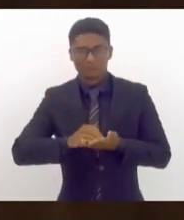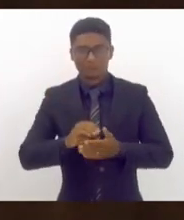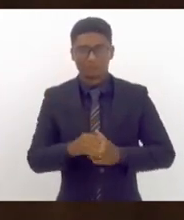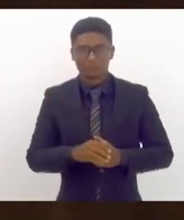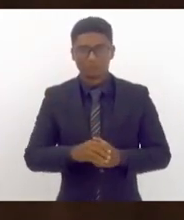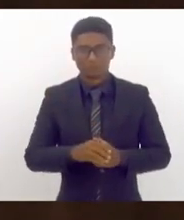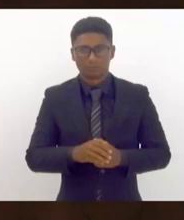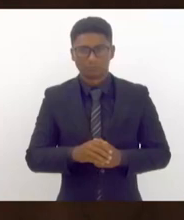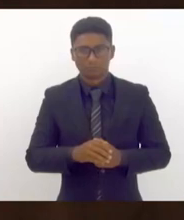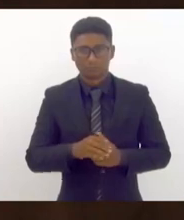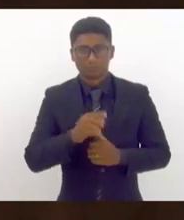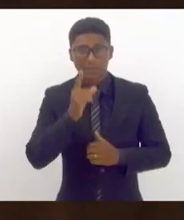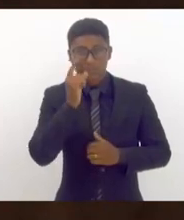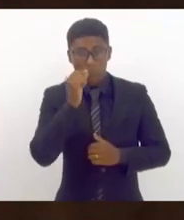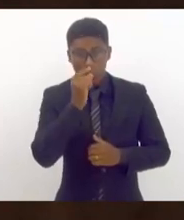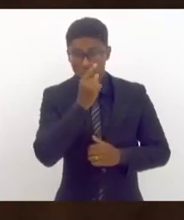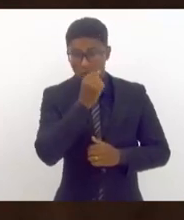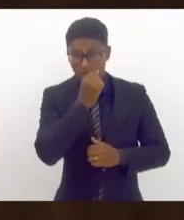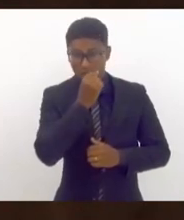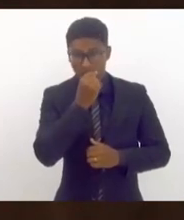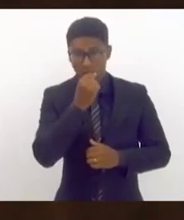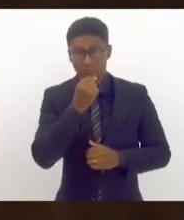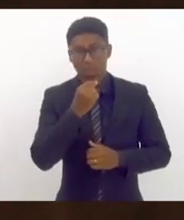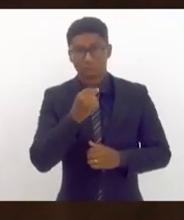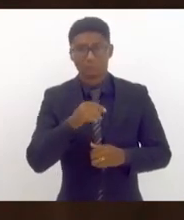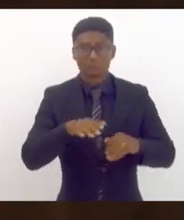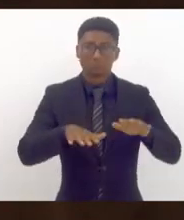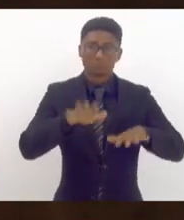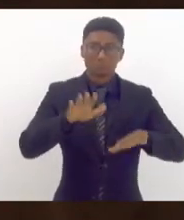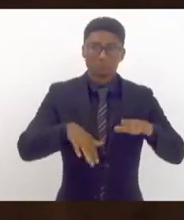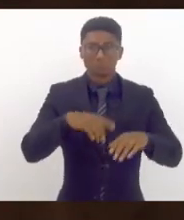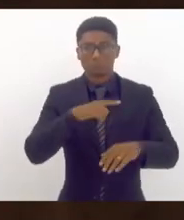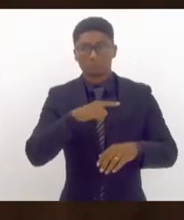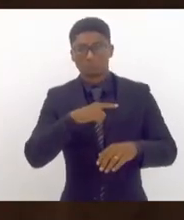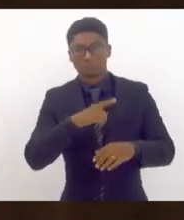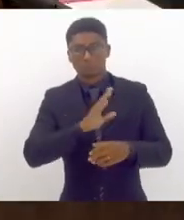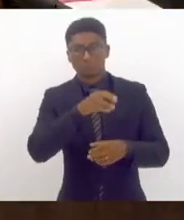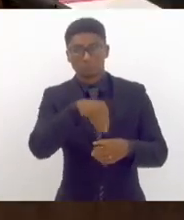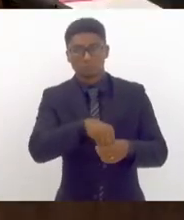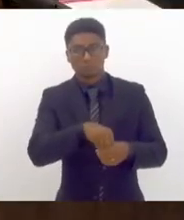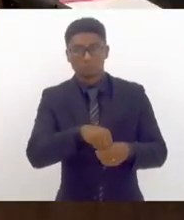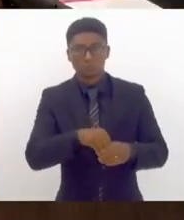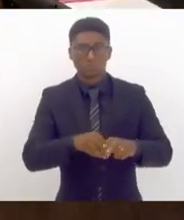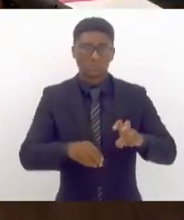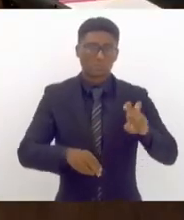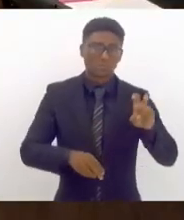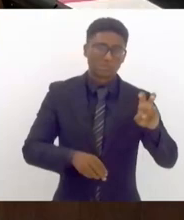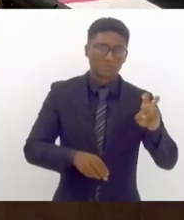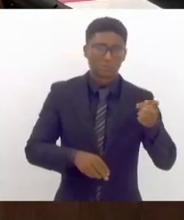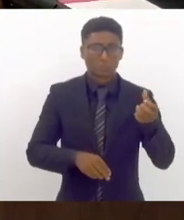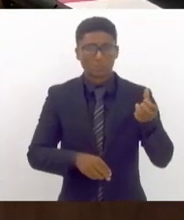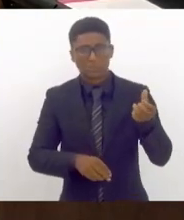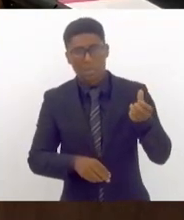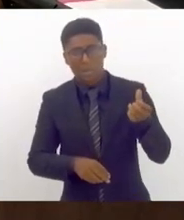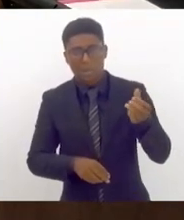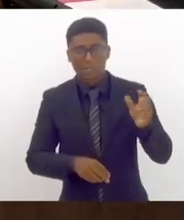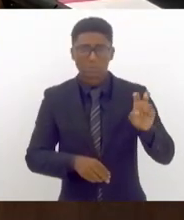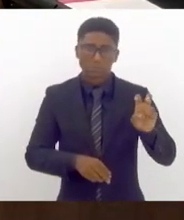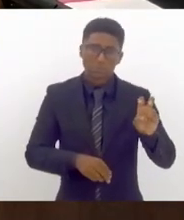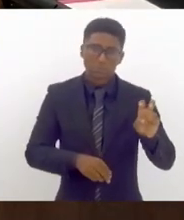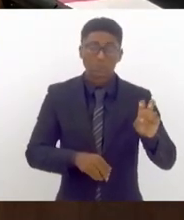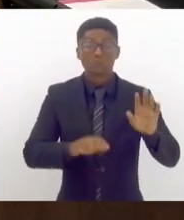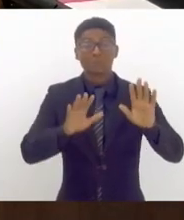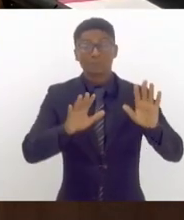O descongestionante nasal, talvez existam aí 5 substâncias diferentes. O que eu falo é com relação às